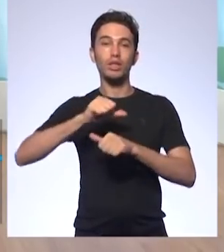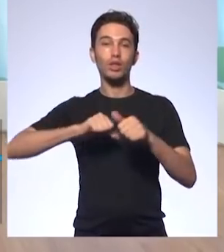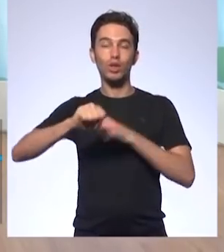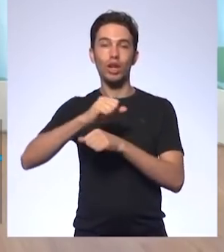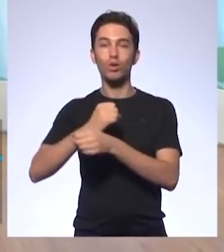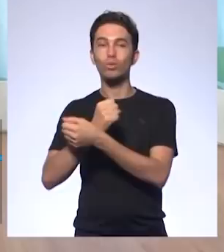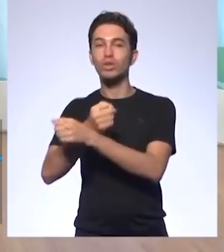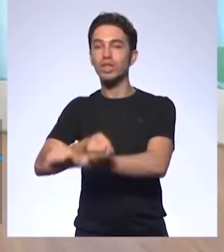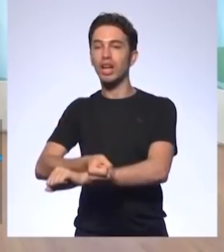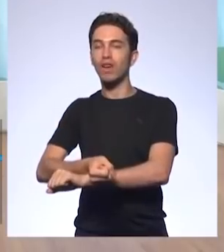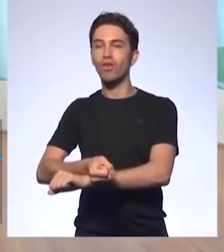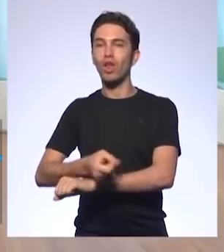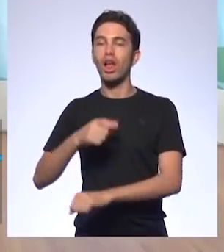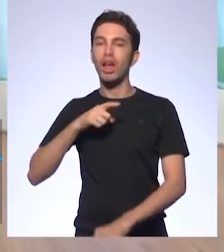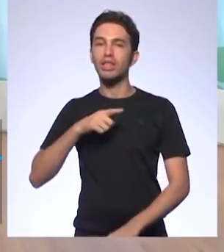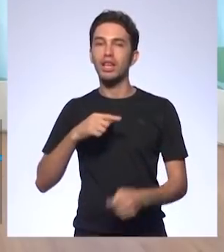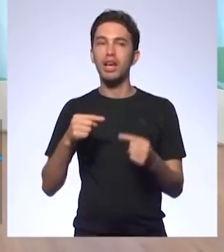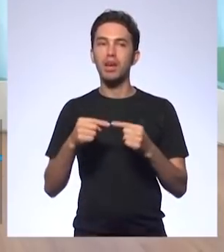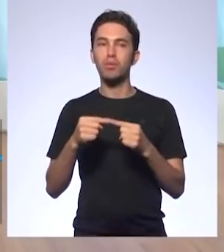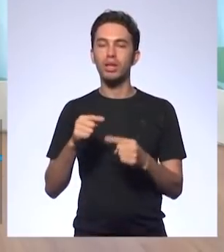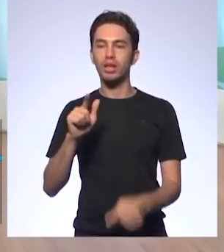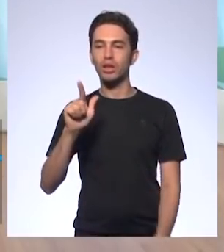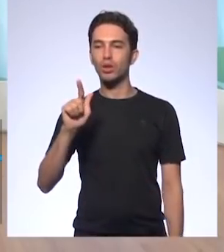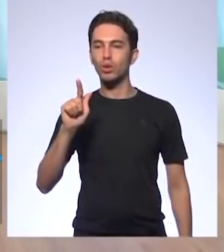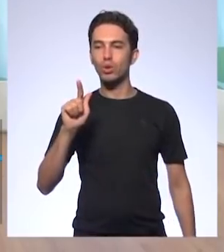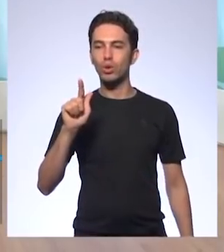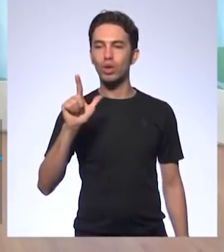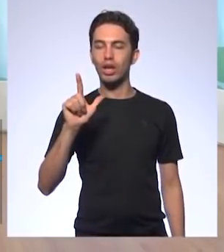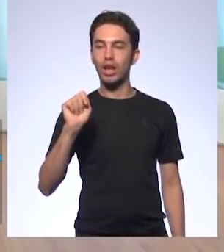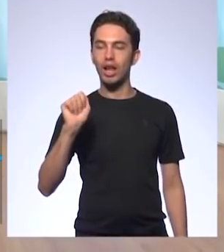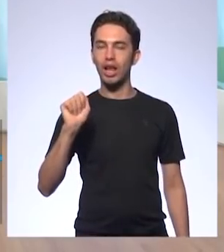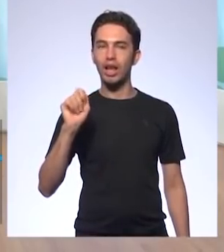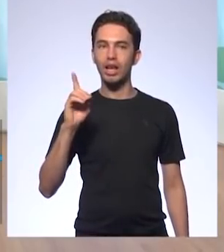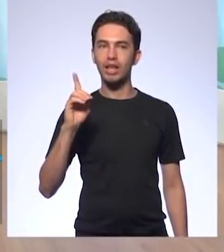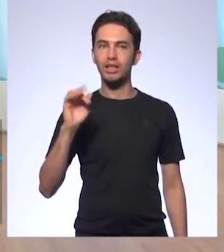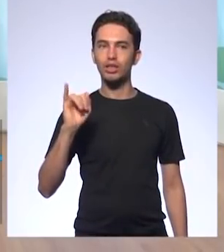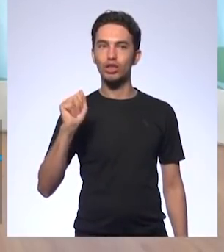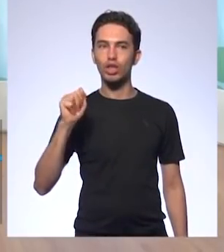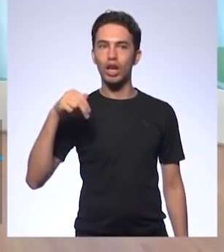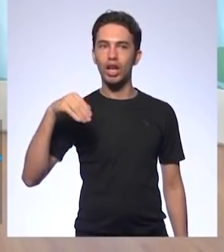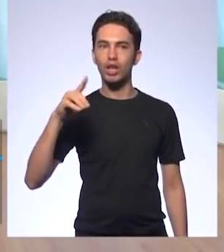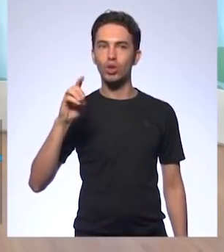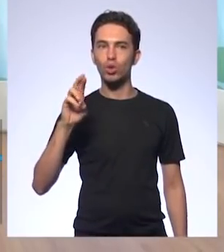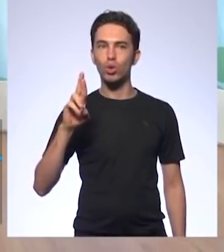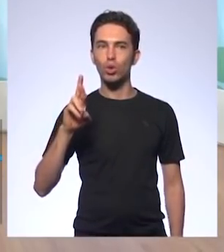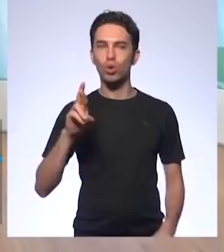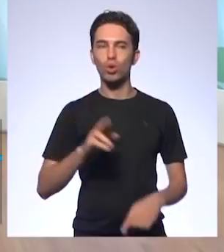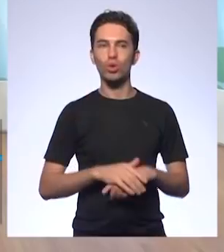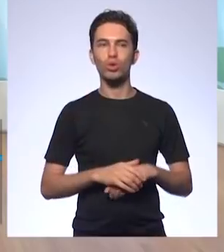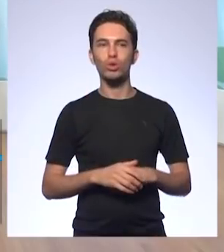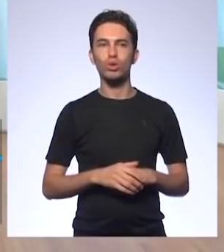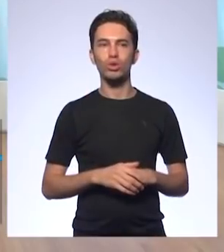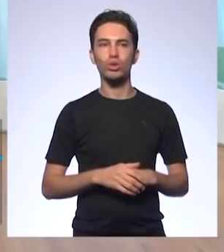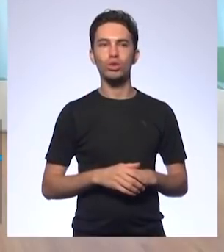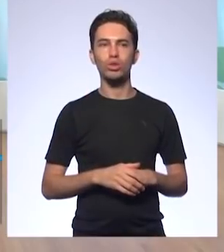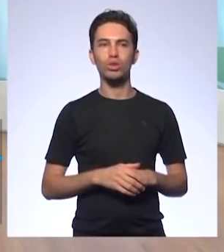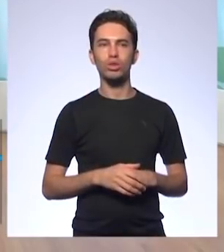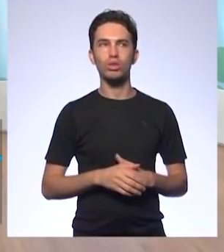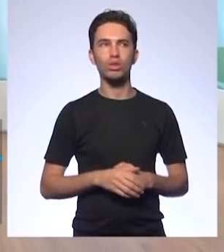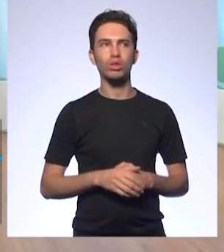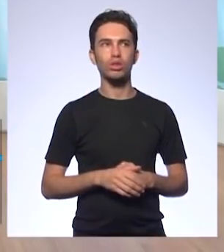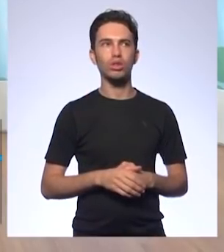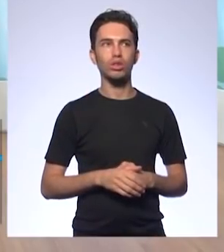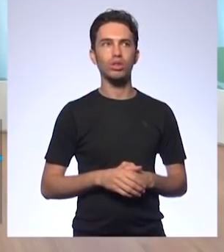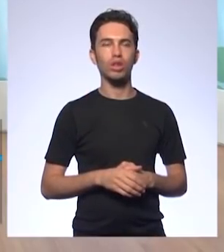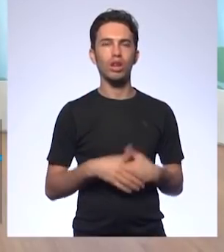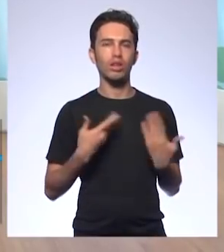na antiguidade, tem relação aí com o gladiador. Sim. Como que você lembra mais ou menos como que foi? É que eu acho que eu falei